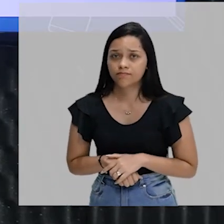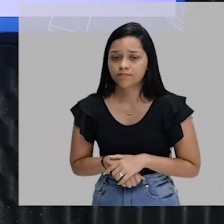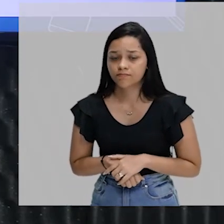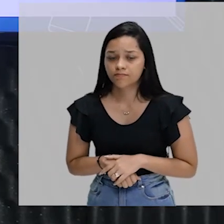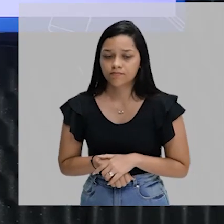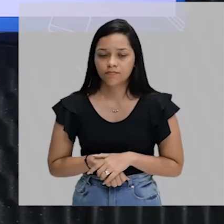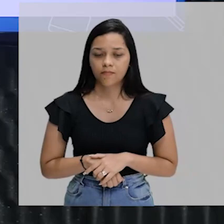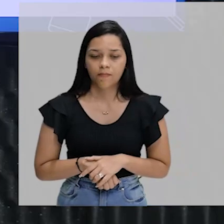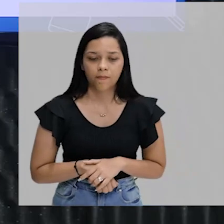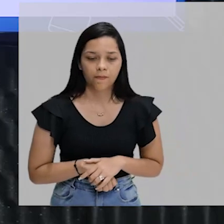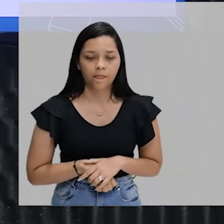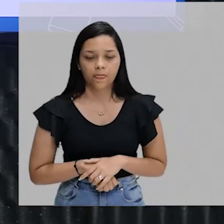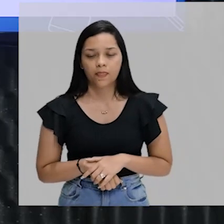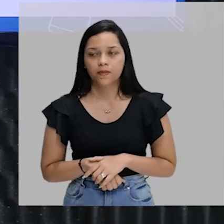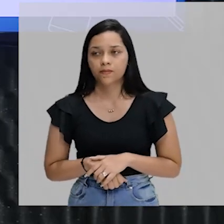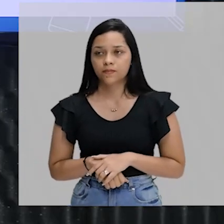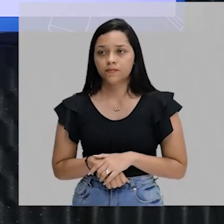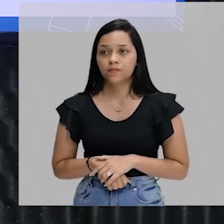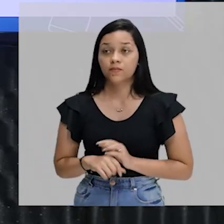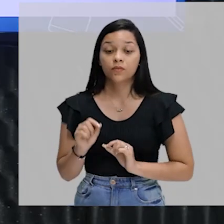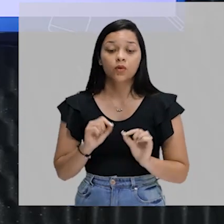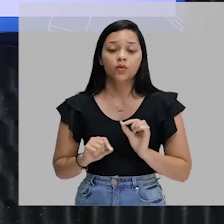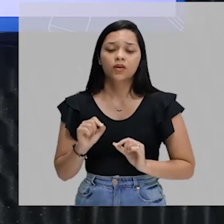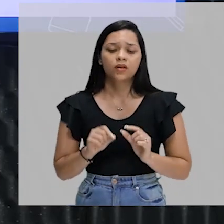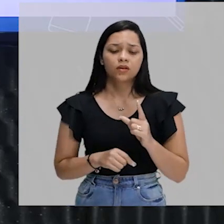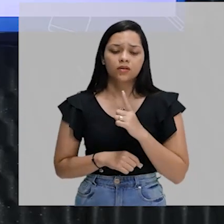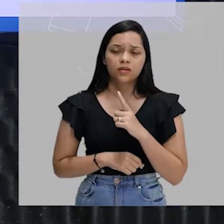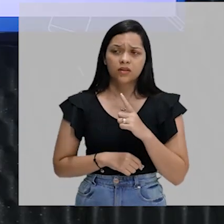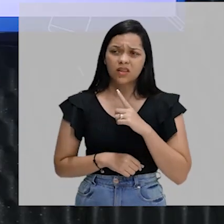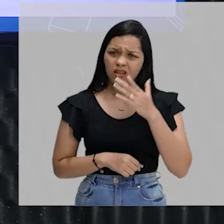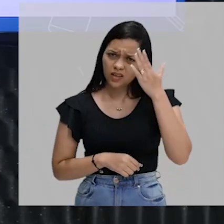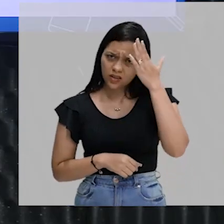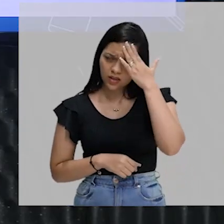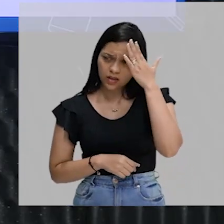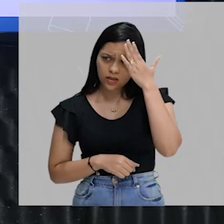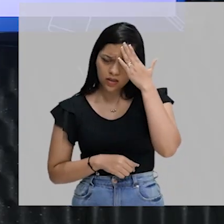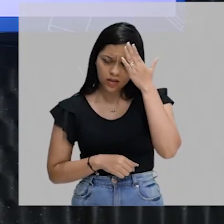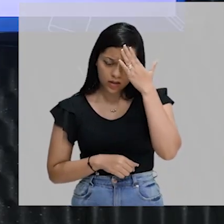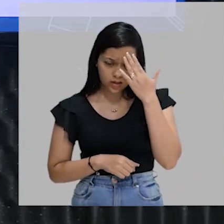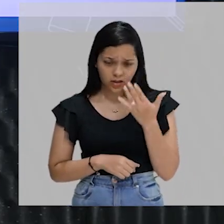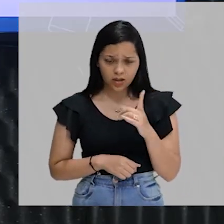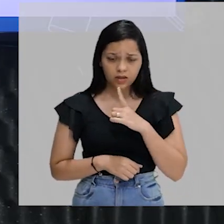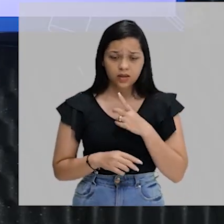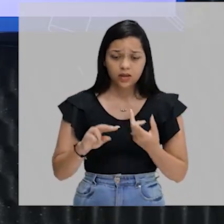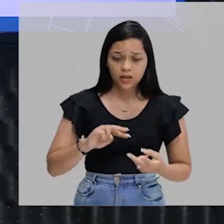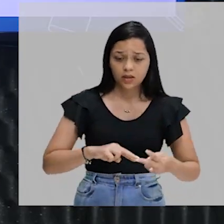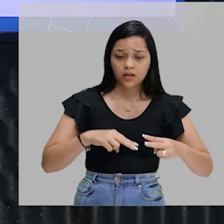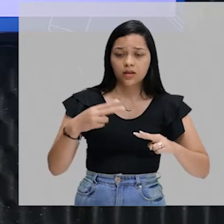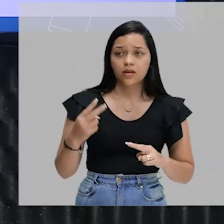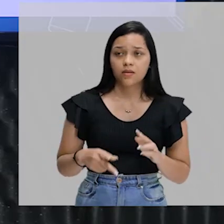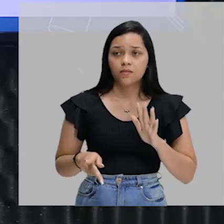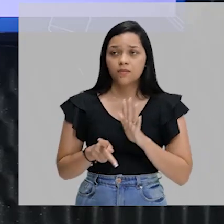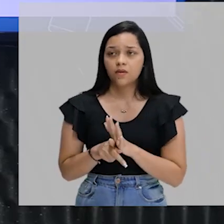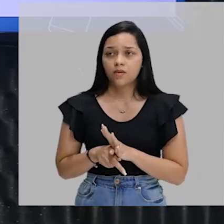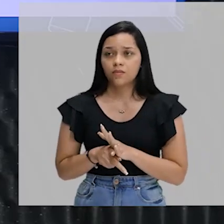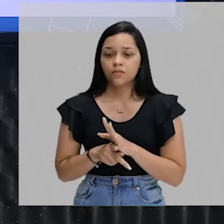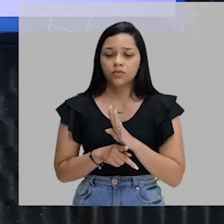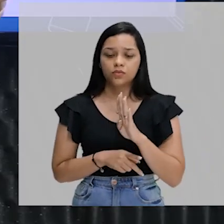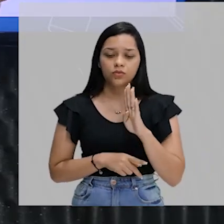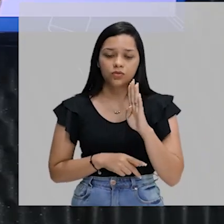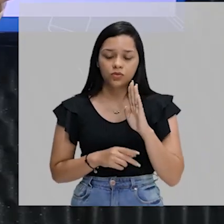Tá? Essa inovação, o que ela vai se dever? Vamos entender que eu peguei DNA de uma bactéria e